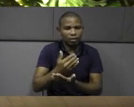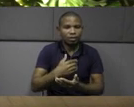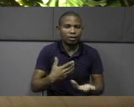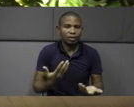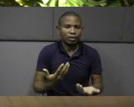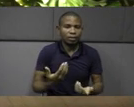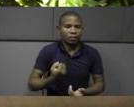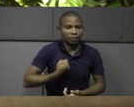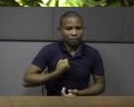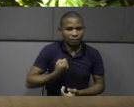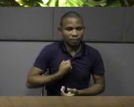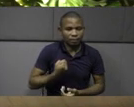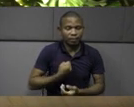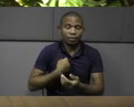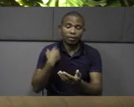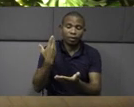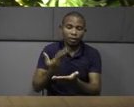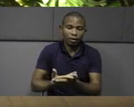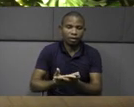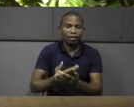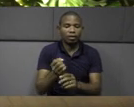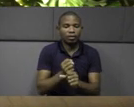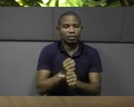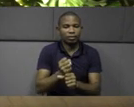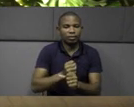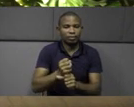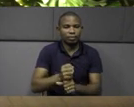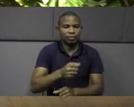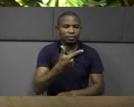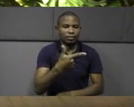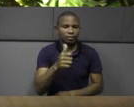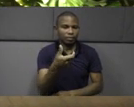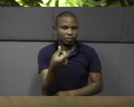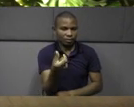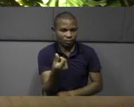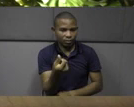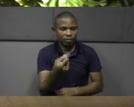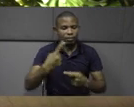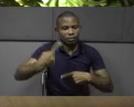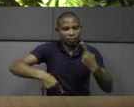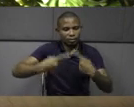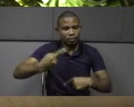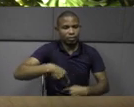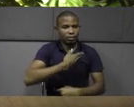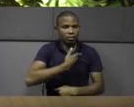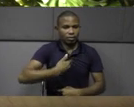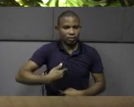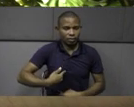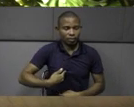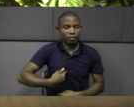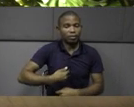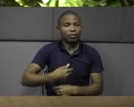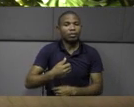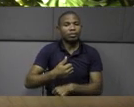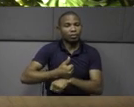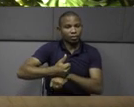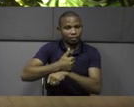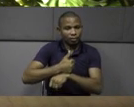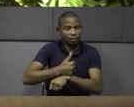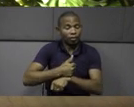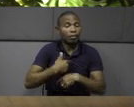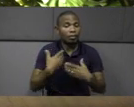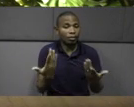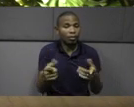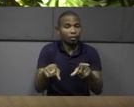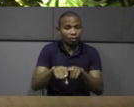e vindo até 2016 com a política nacional da primeira infância e é interessante a gente falar que só a partir de